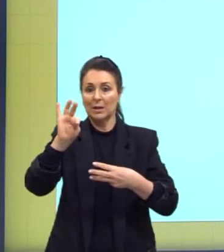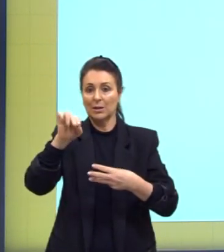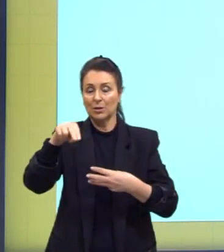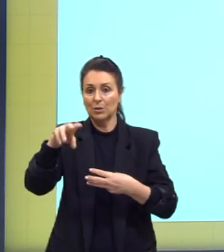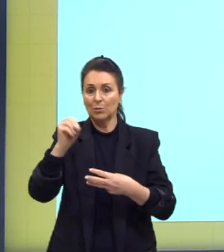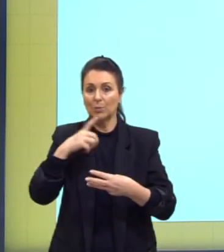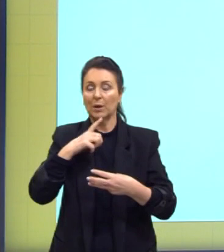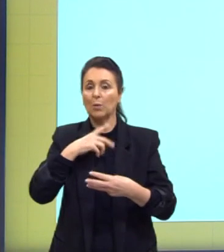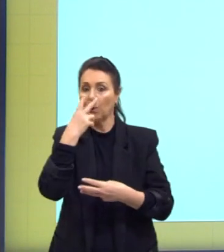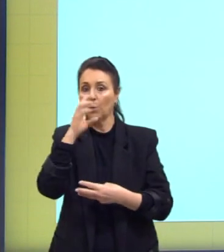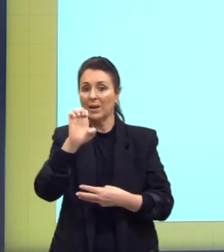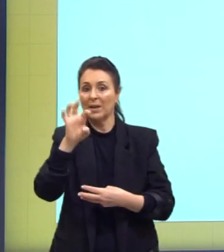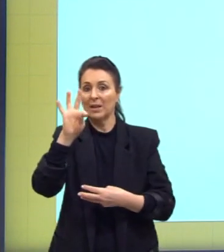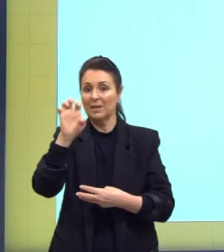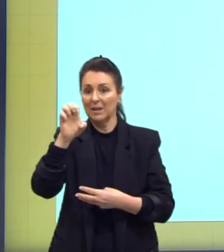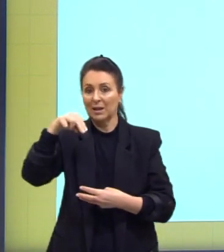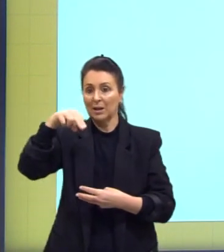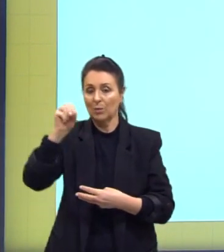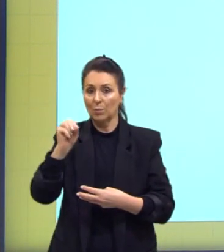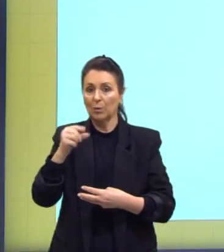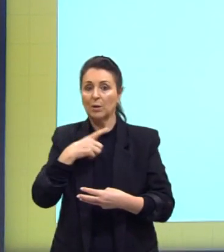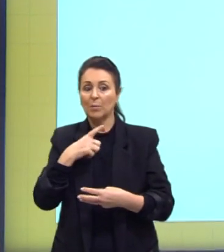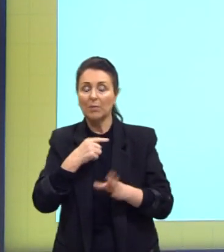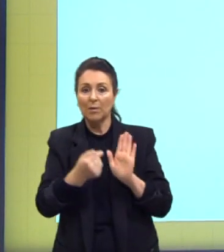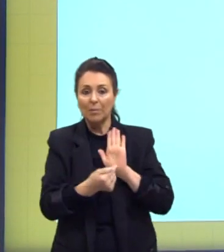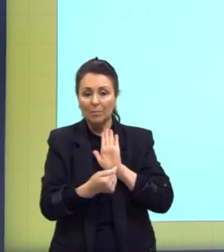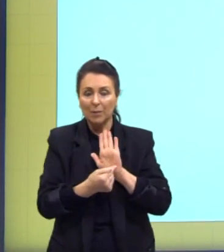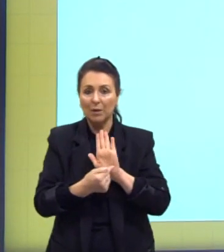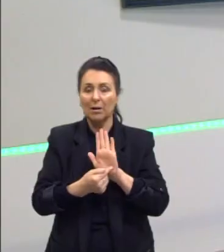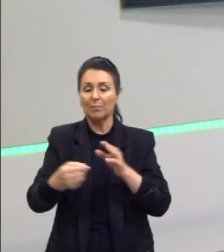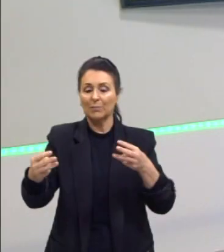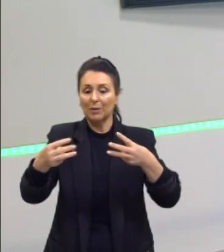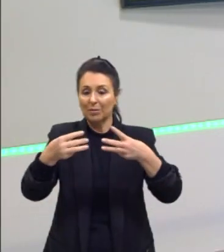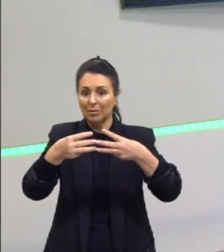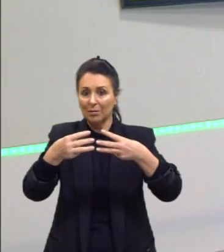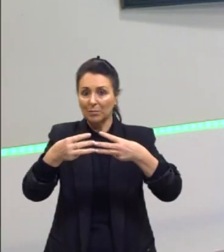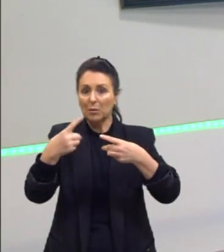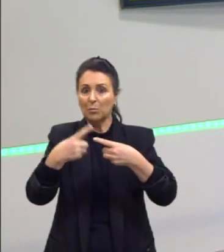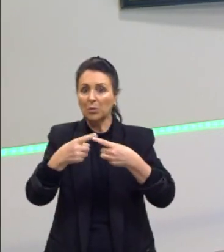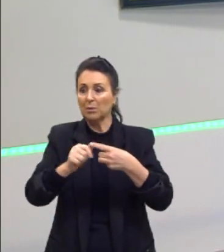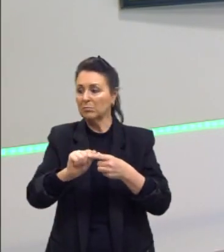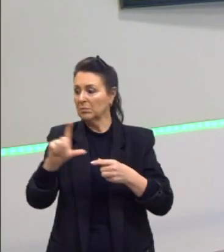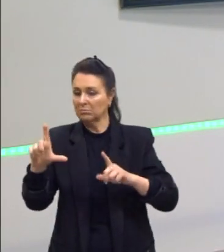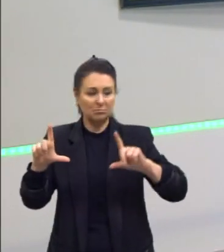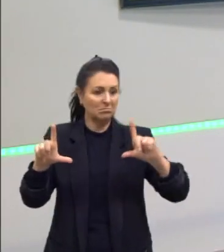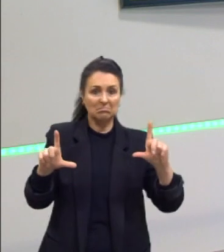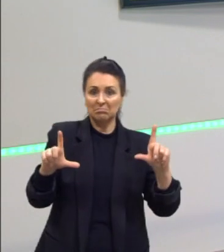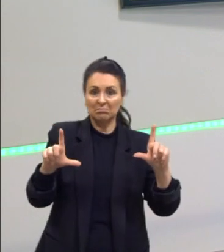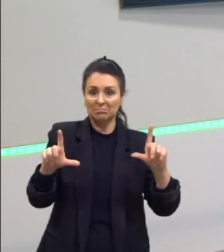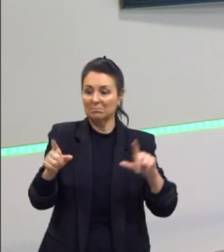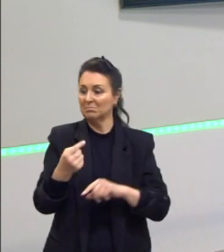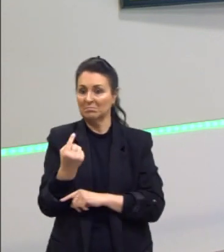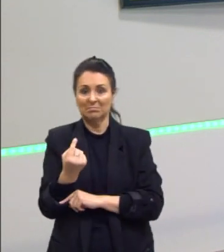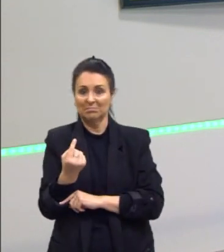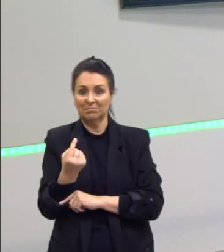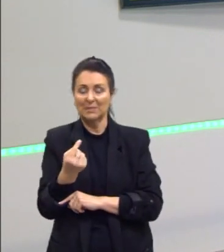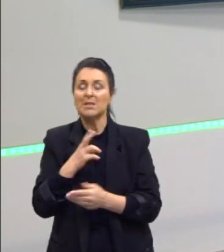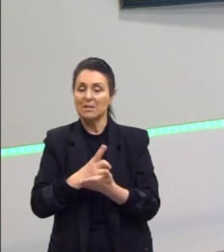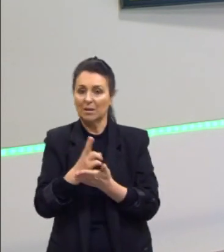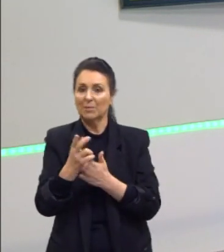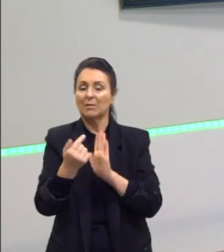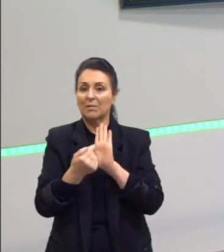caso do eteno né gente não precisa sinalizar a presença da tripla em função de qualquer um dos lados ser um né Vai